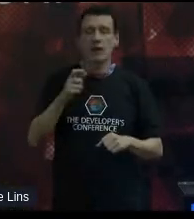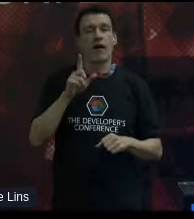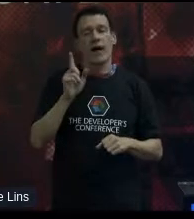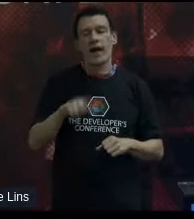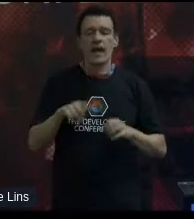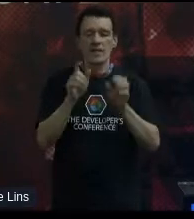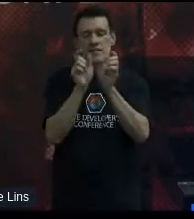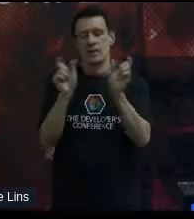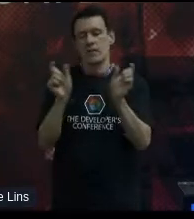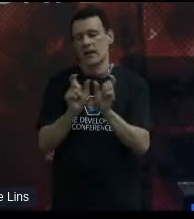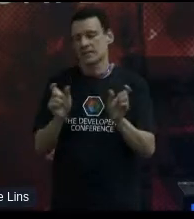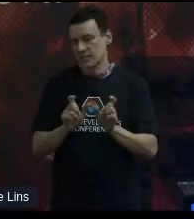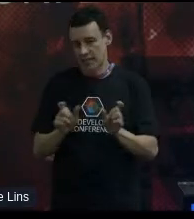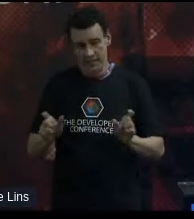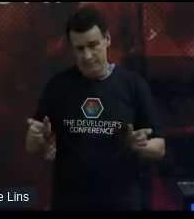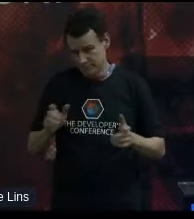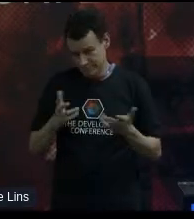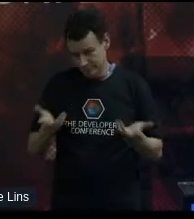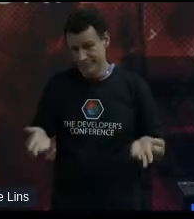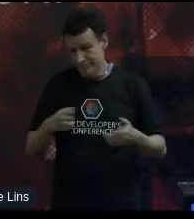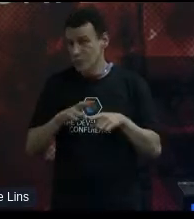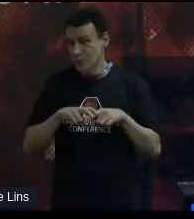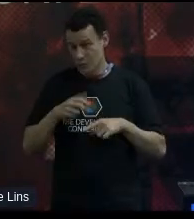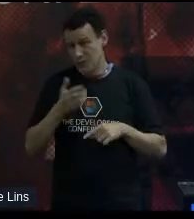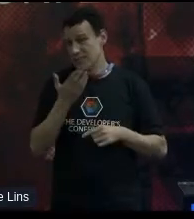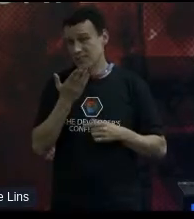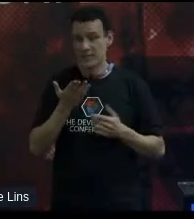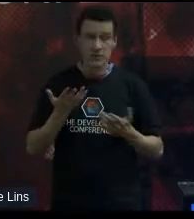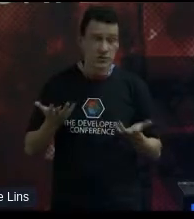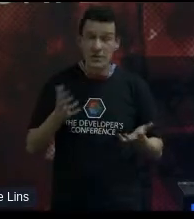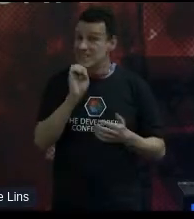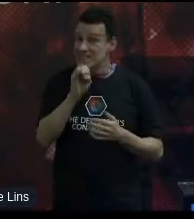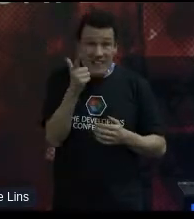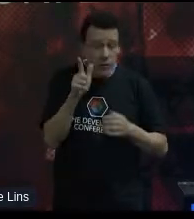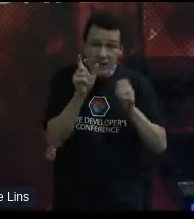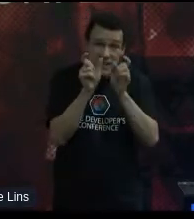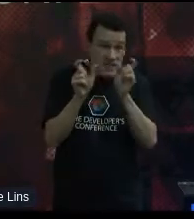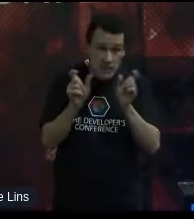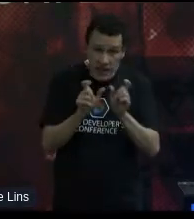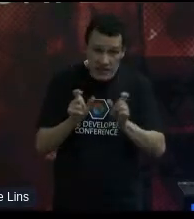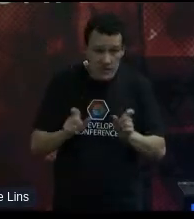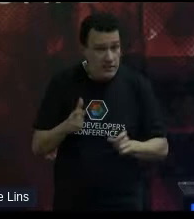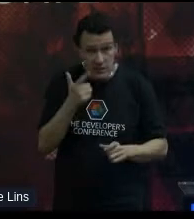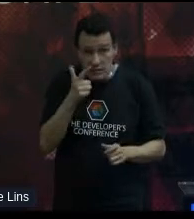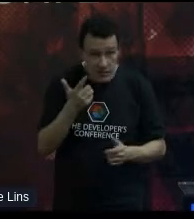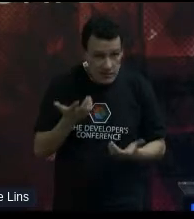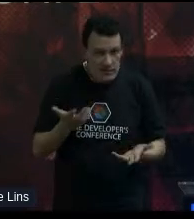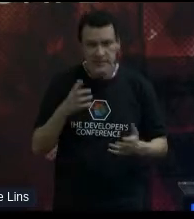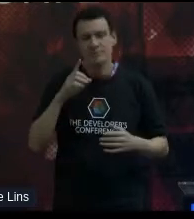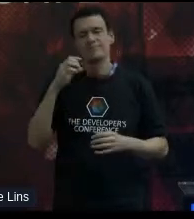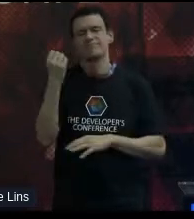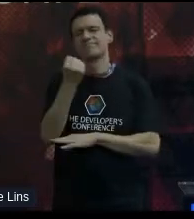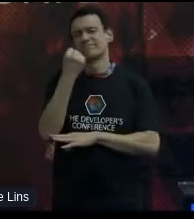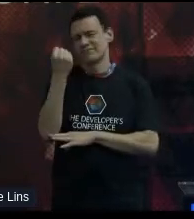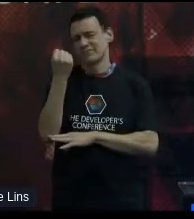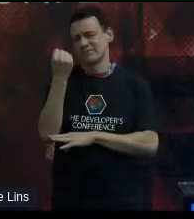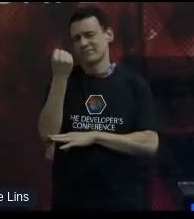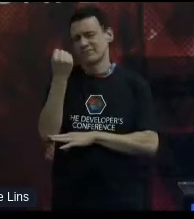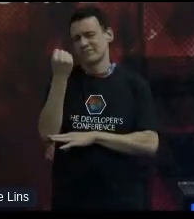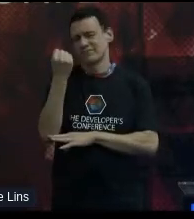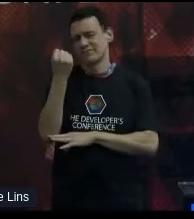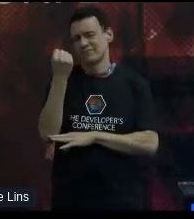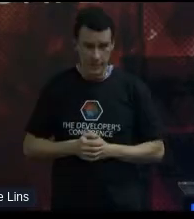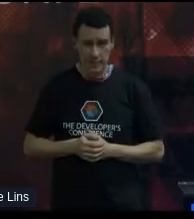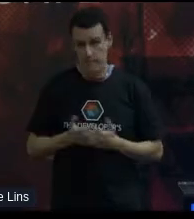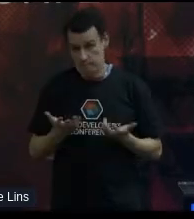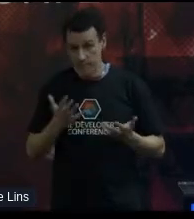ligado à semântica, né? Então, não trabalhar com semântica é um caso grave. E a gente vai falar um pouquinho mais aí na frente,